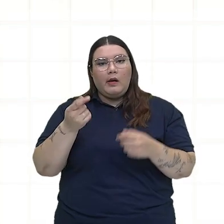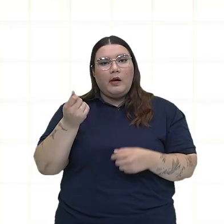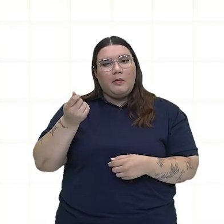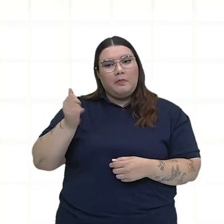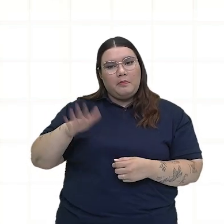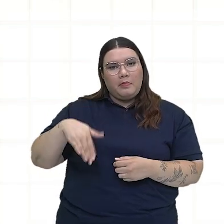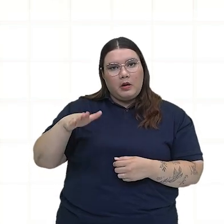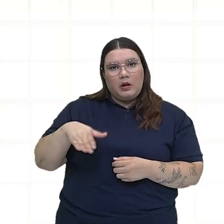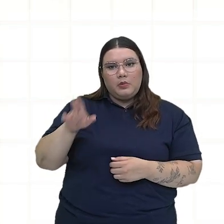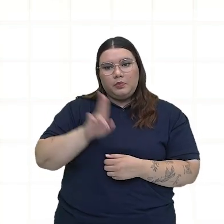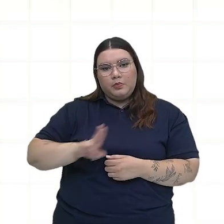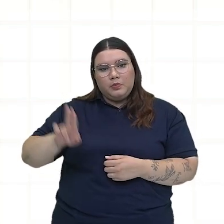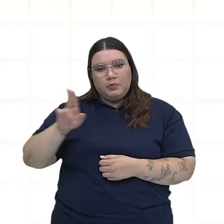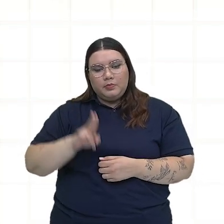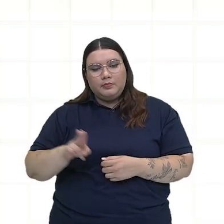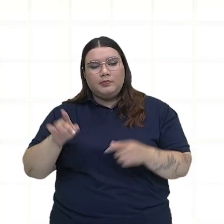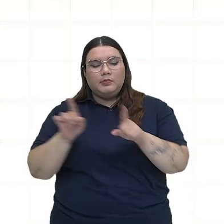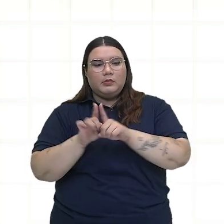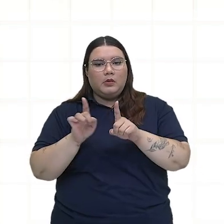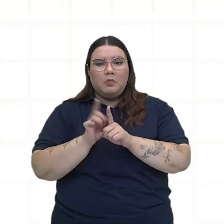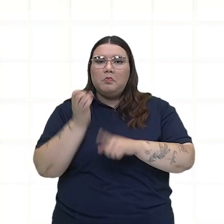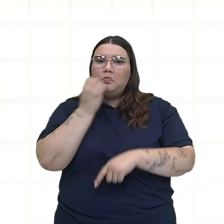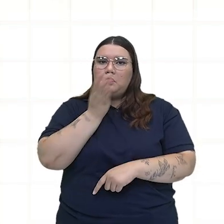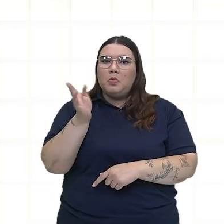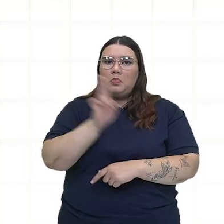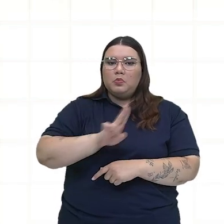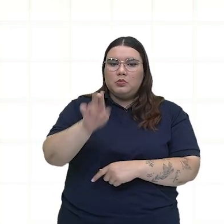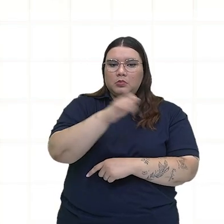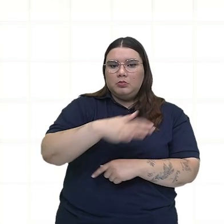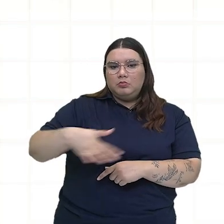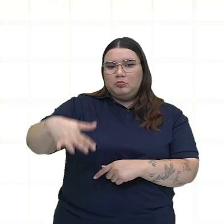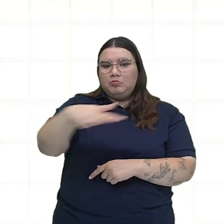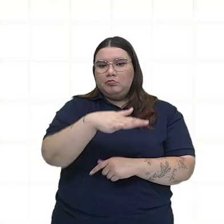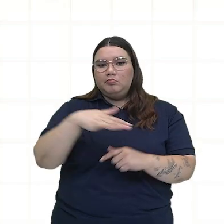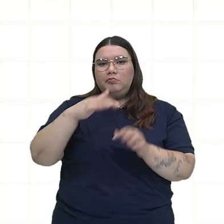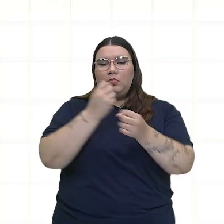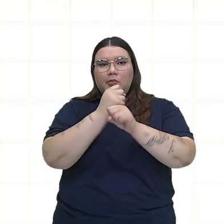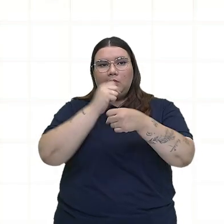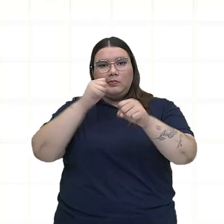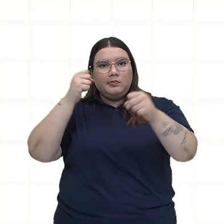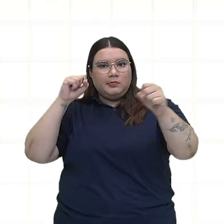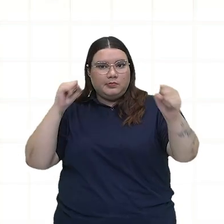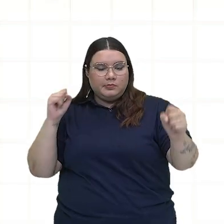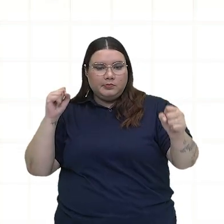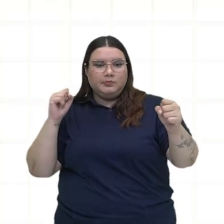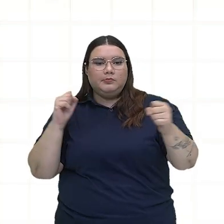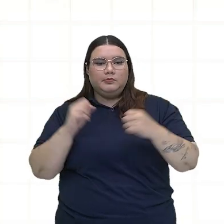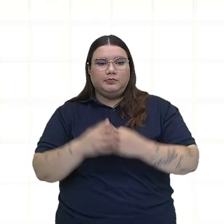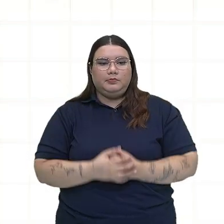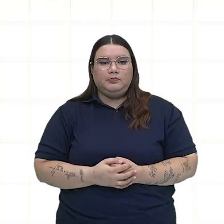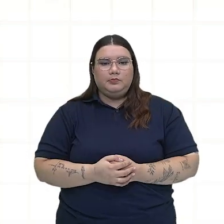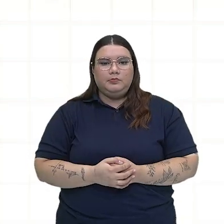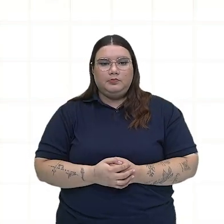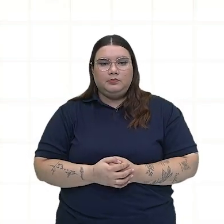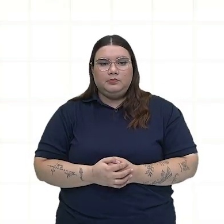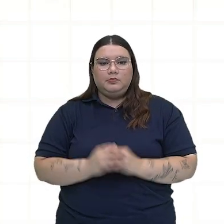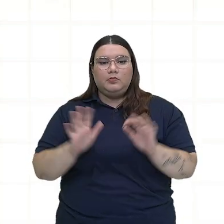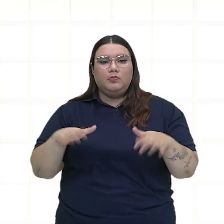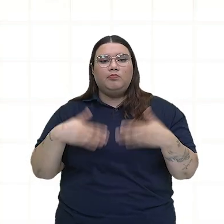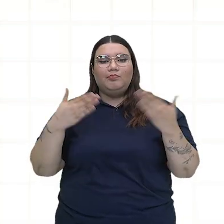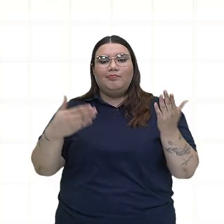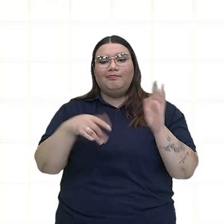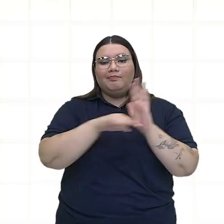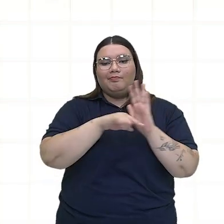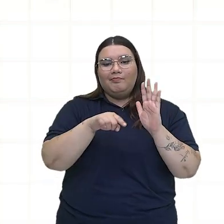baixo custo para a implantação e também tem uma maior aplicação eficiente em áreas externas. Quais são